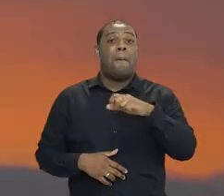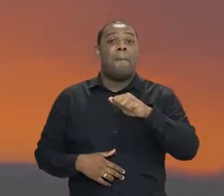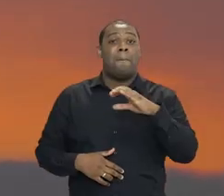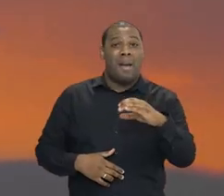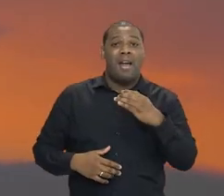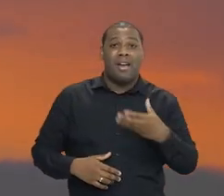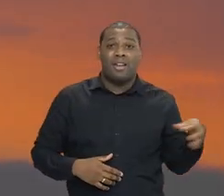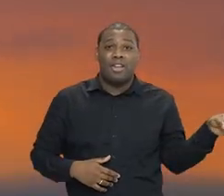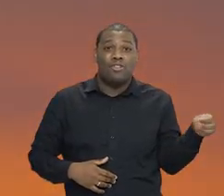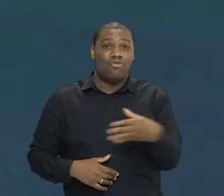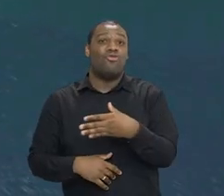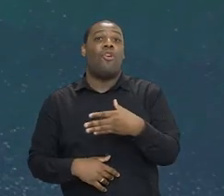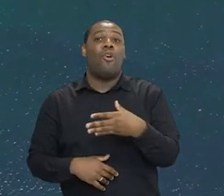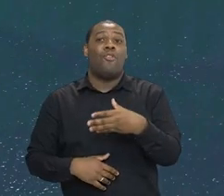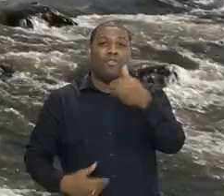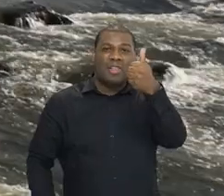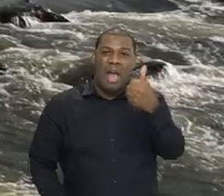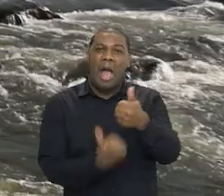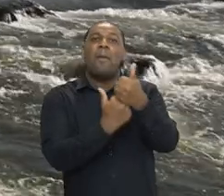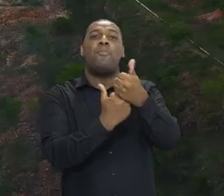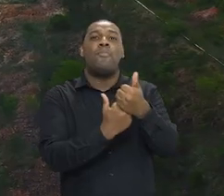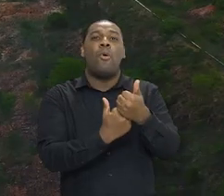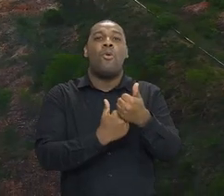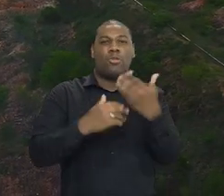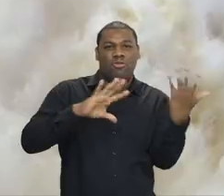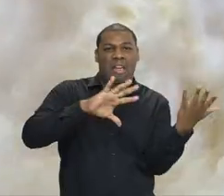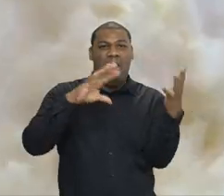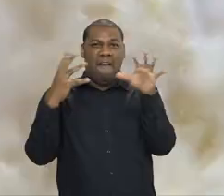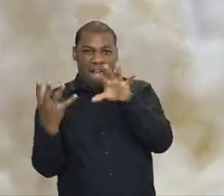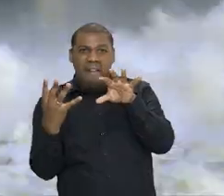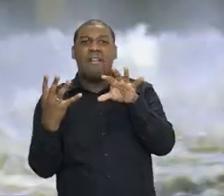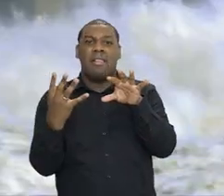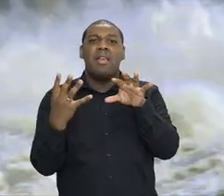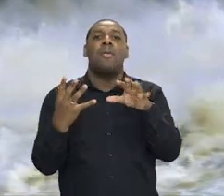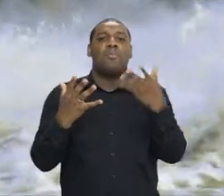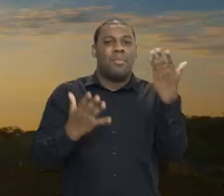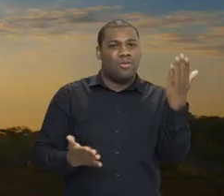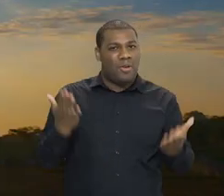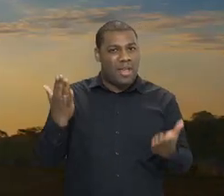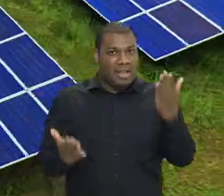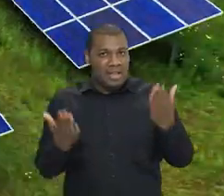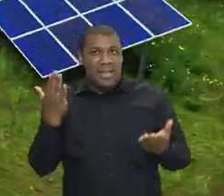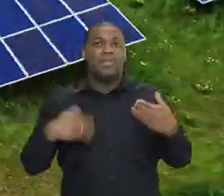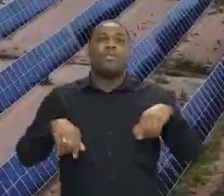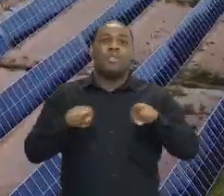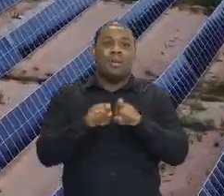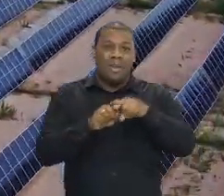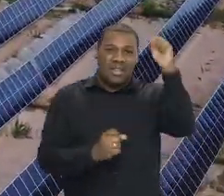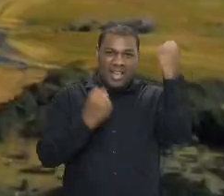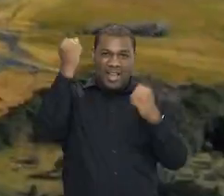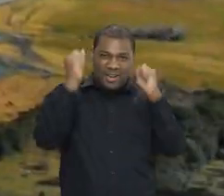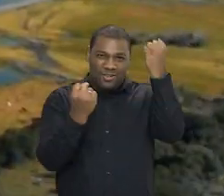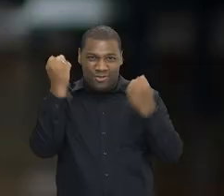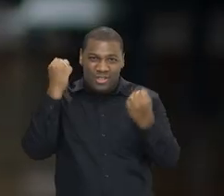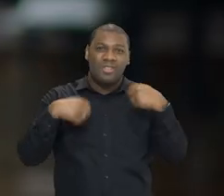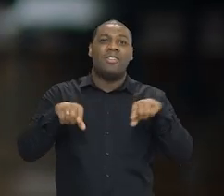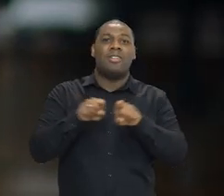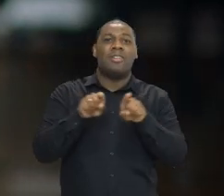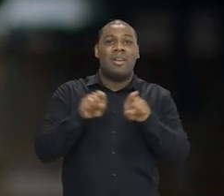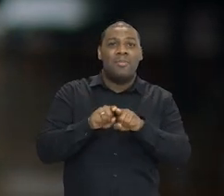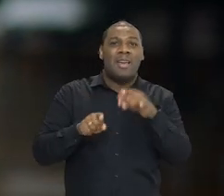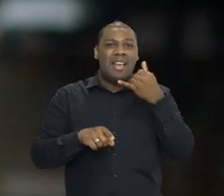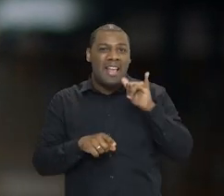PAC serão as alavancas que conciliarão o enfrentamento da crise climática, a reindustrialização do país, a